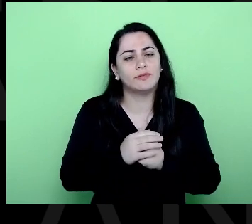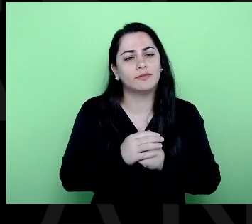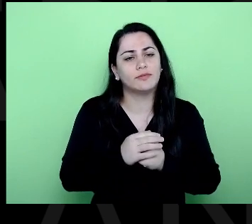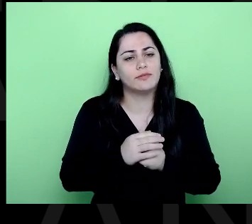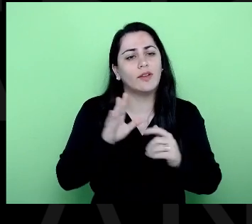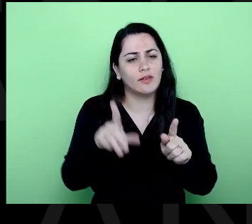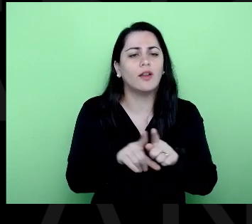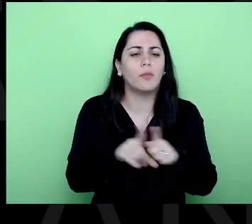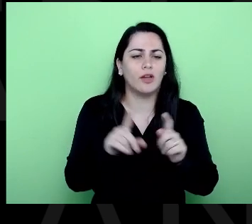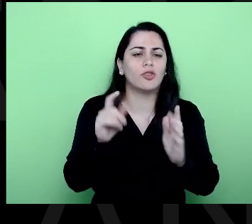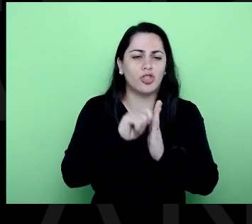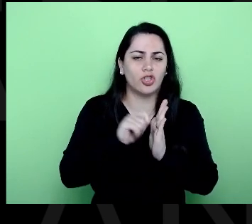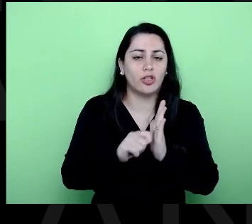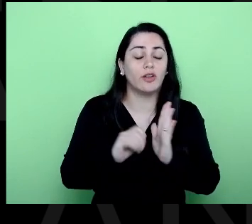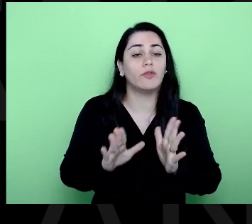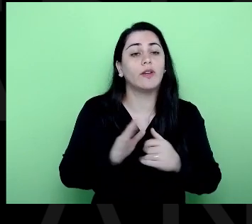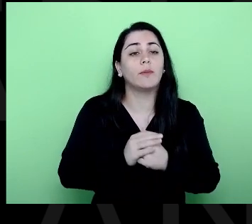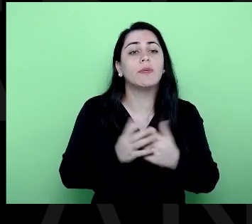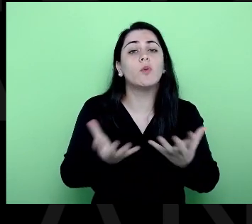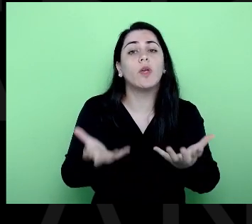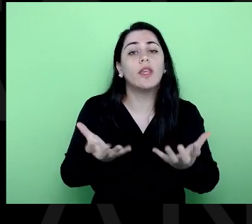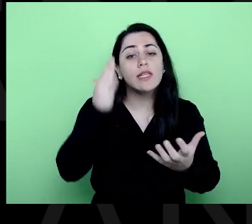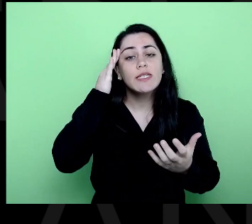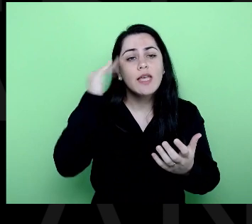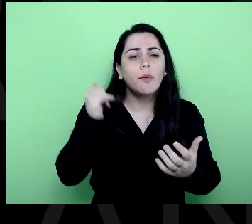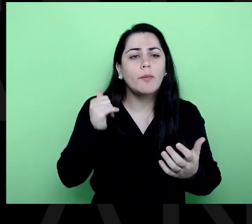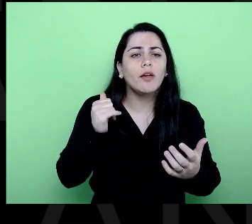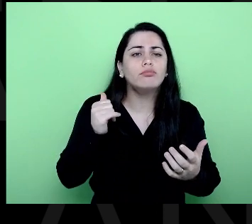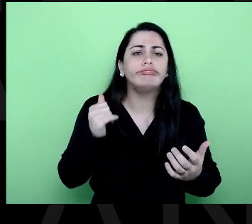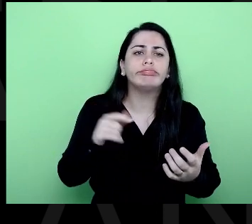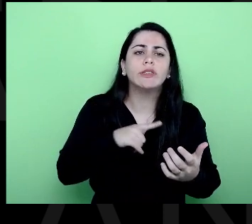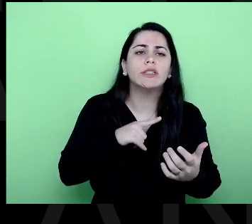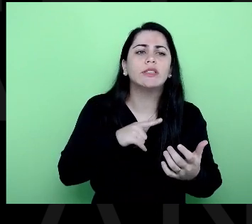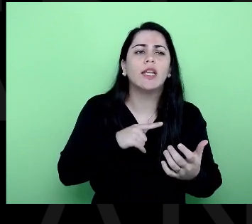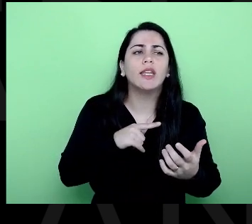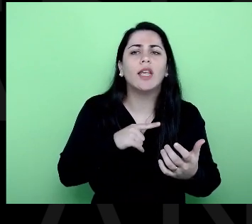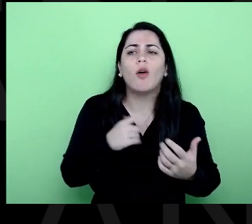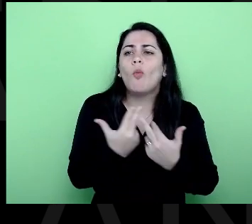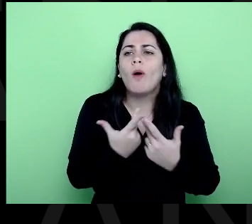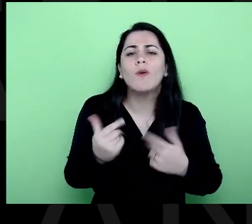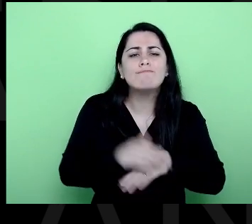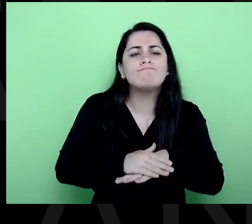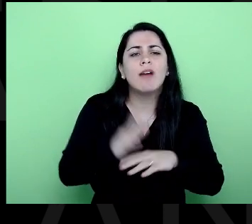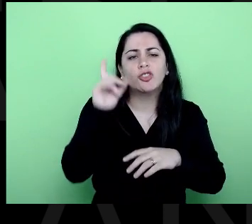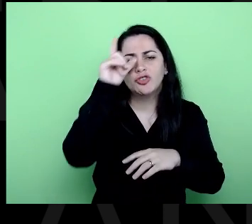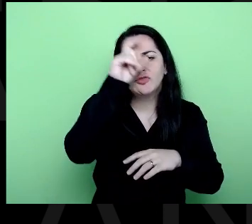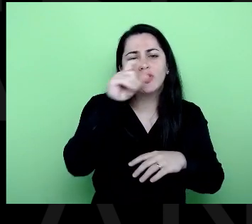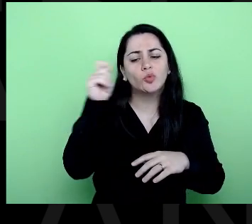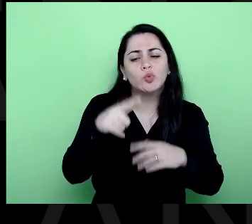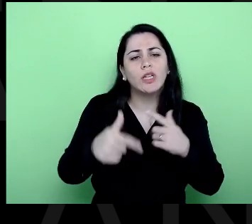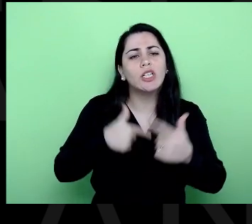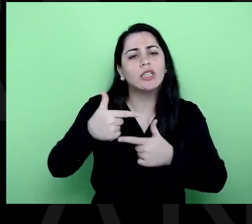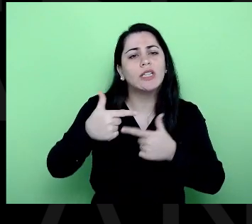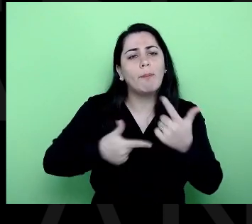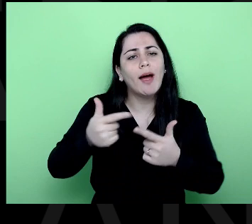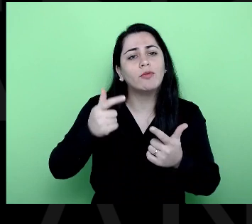mas eu queria saber dela. Se há alguma coisa mais difícil que escrever biografia. Porque